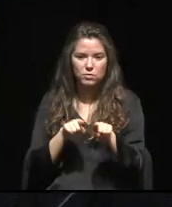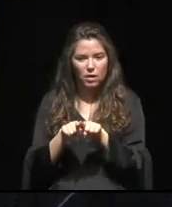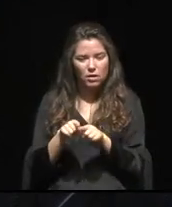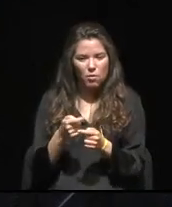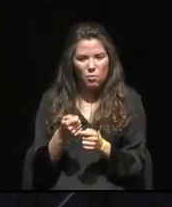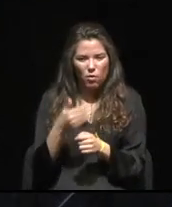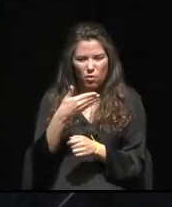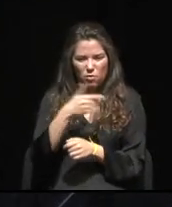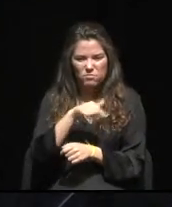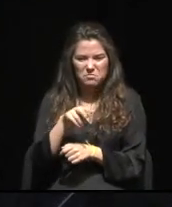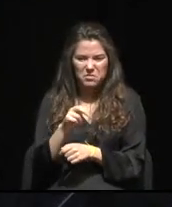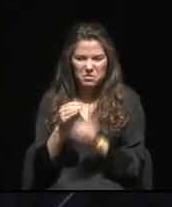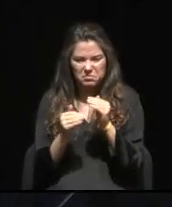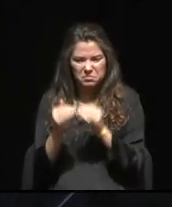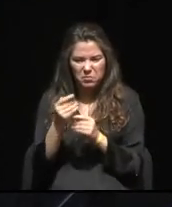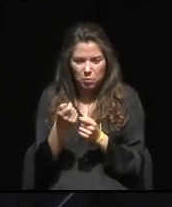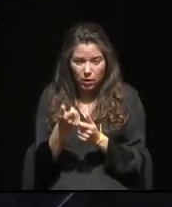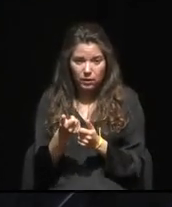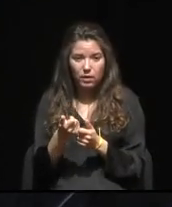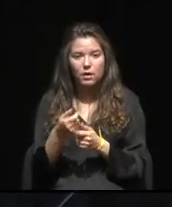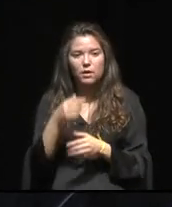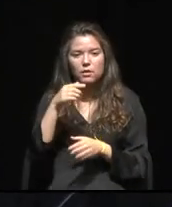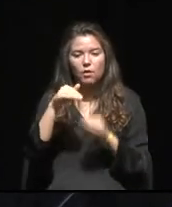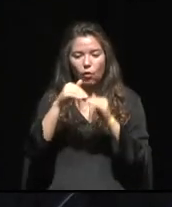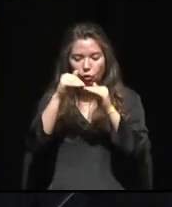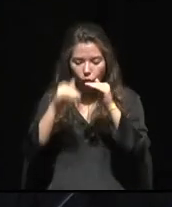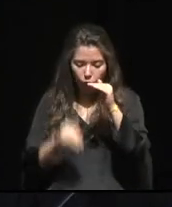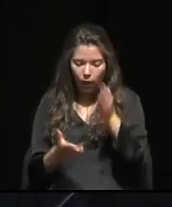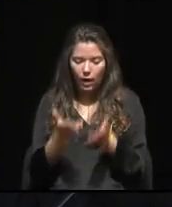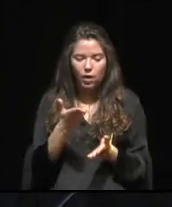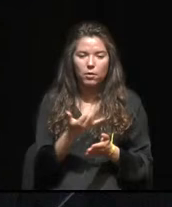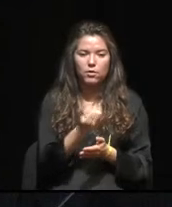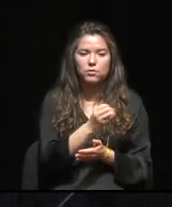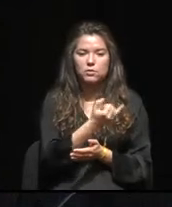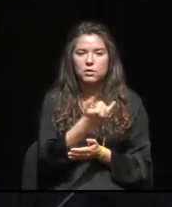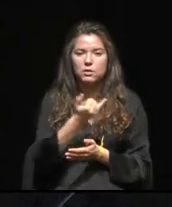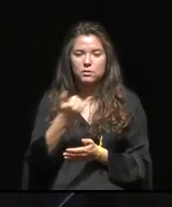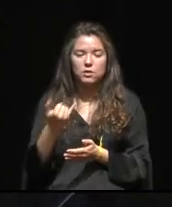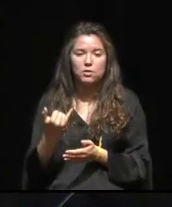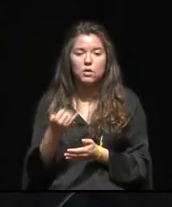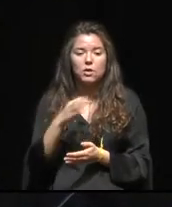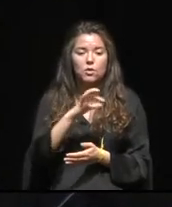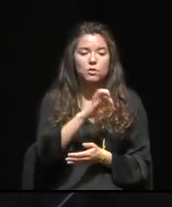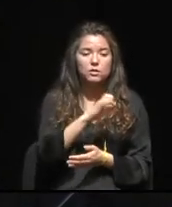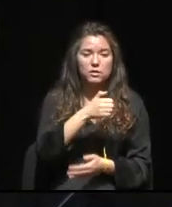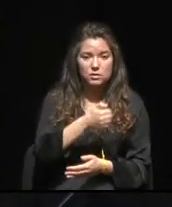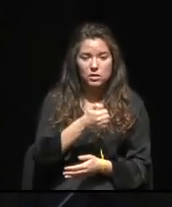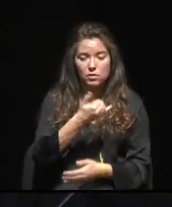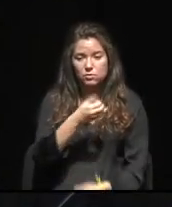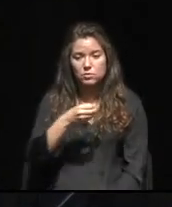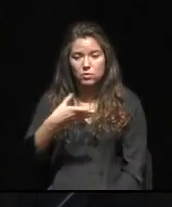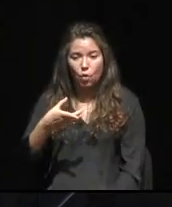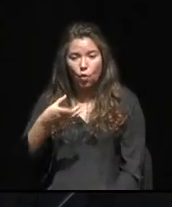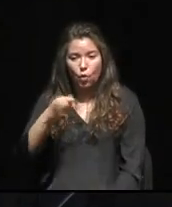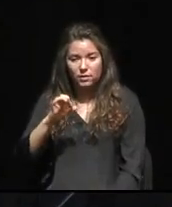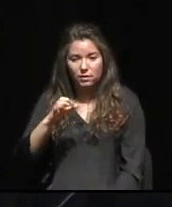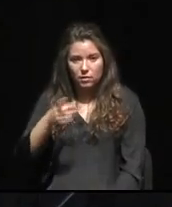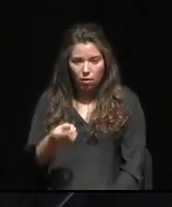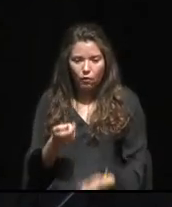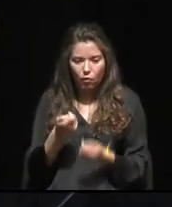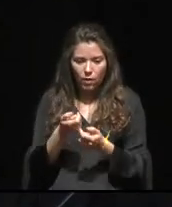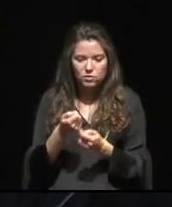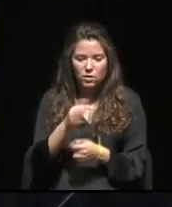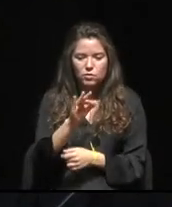ter3 uma diminuição de mulheres eleitas em relação a 2022 com 85 mulheres e em 2019 com 89 mulheres eleitas